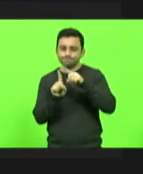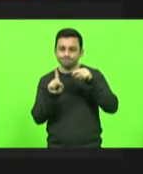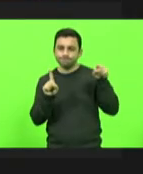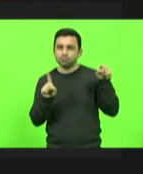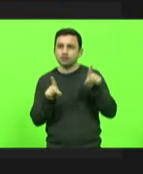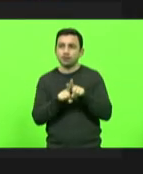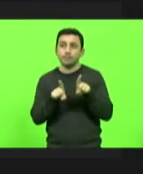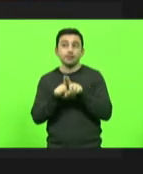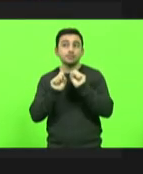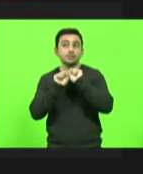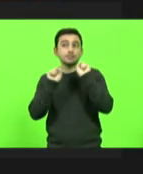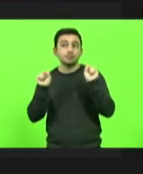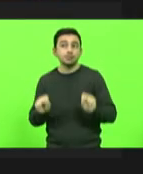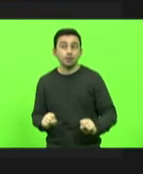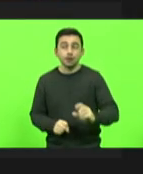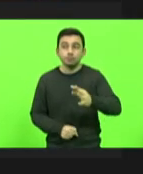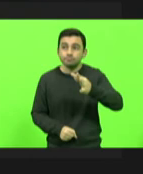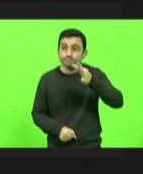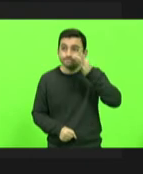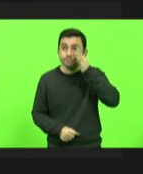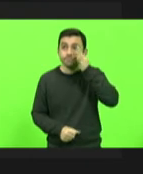Sistema de acompanhamento